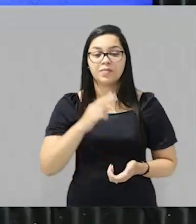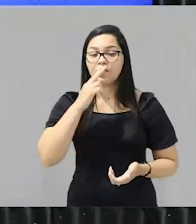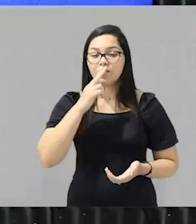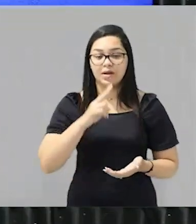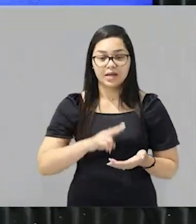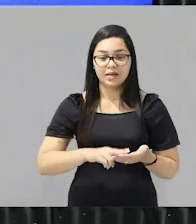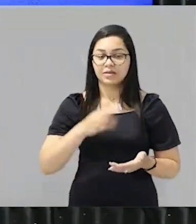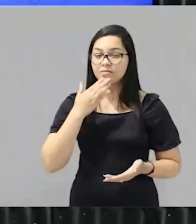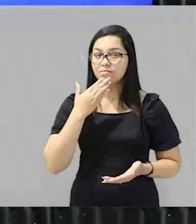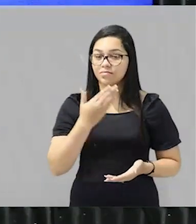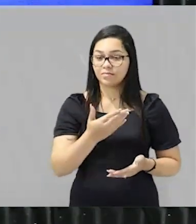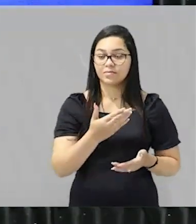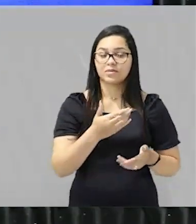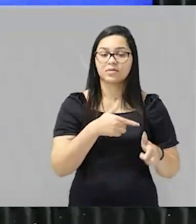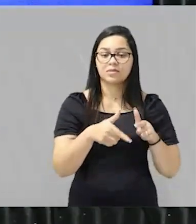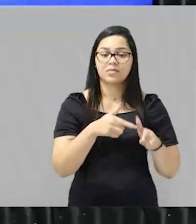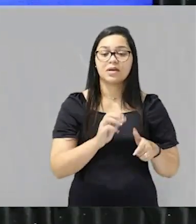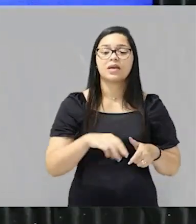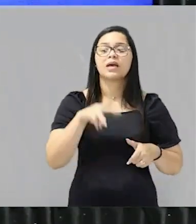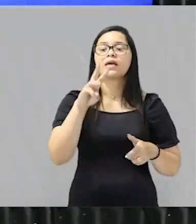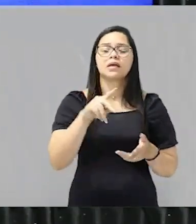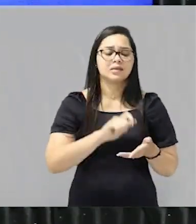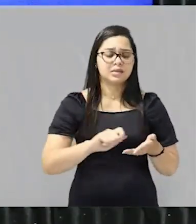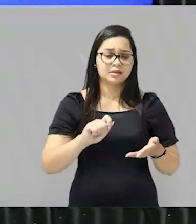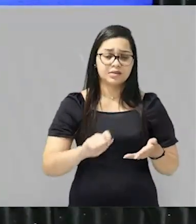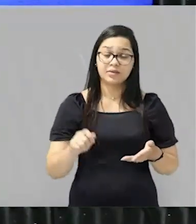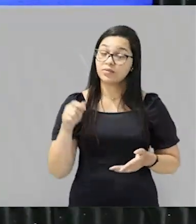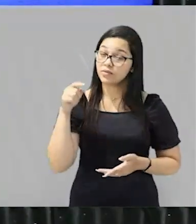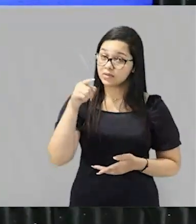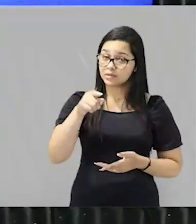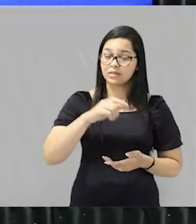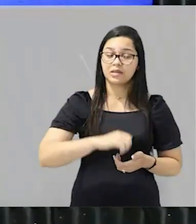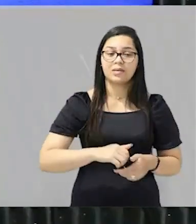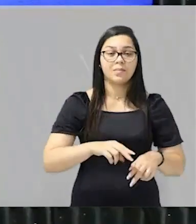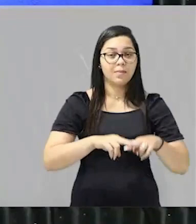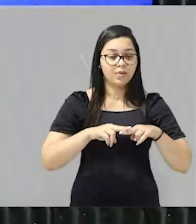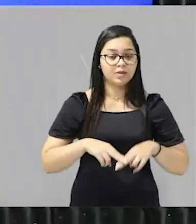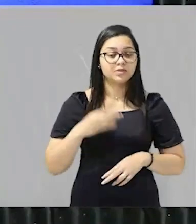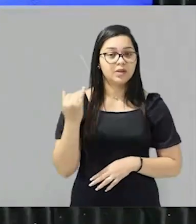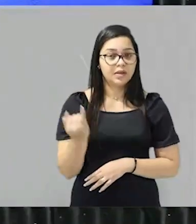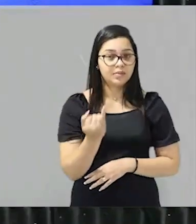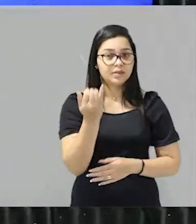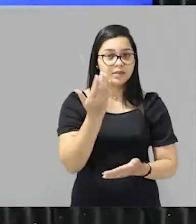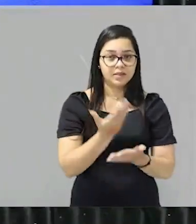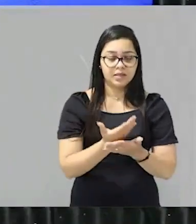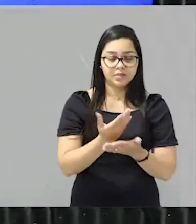torna-se necessário para que se use a língua nas mais diversas situações comunicativas.